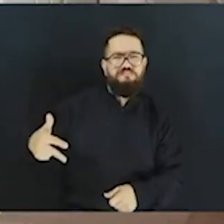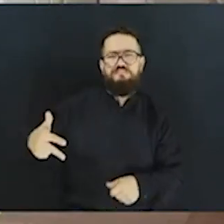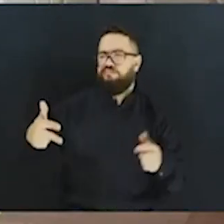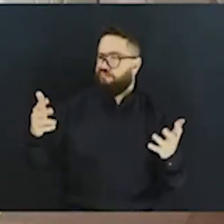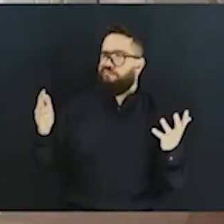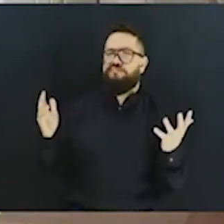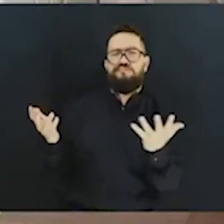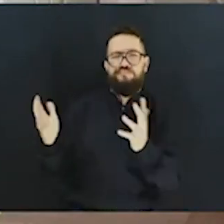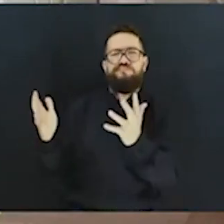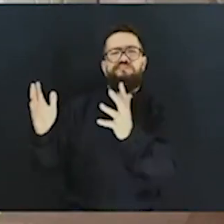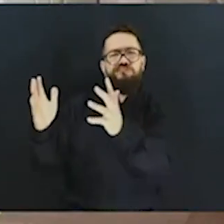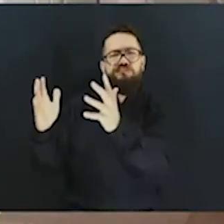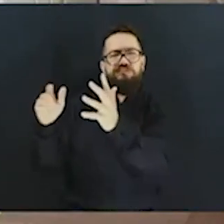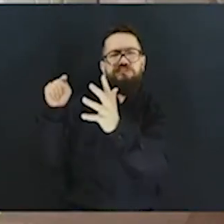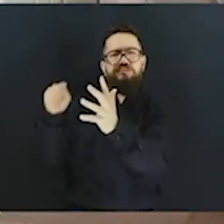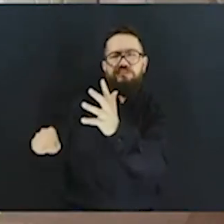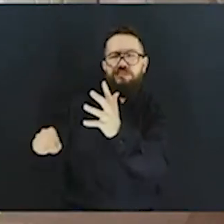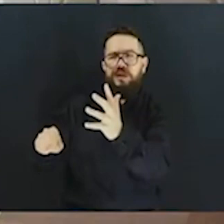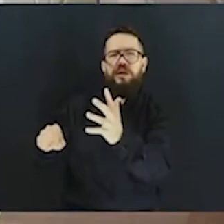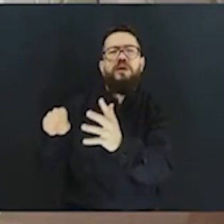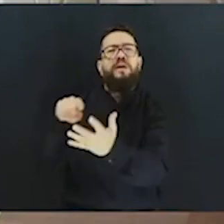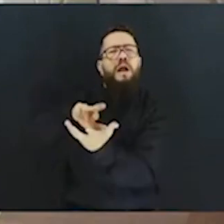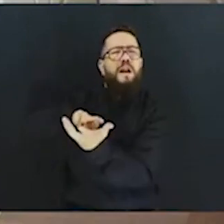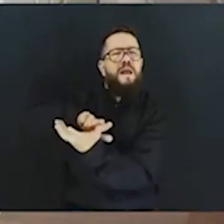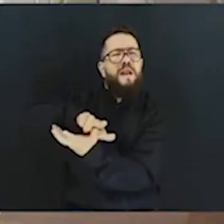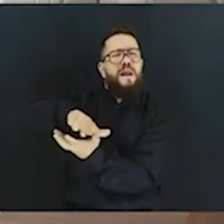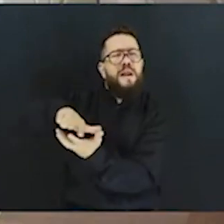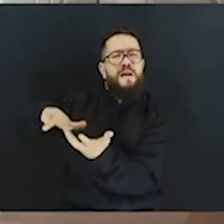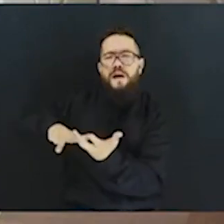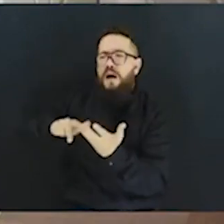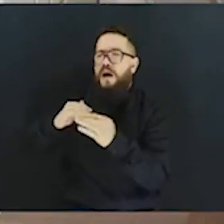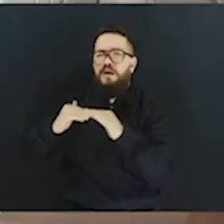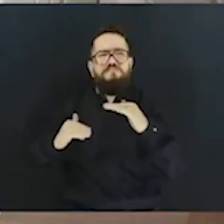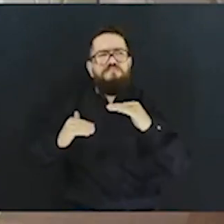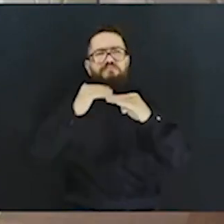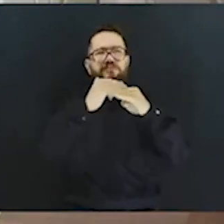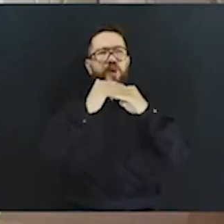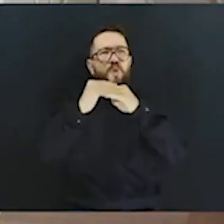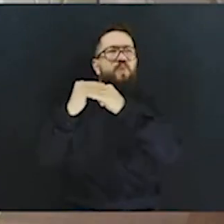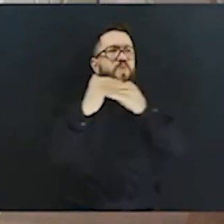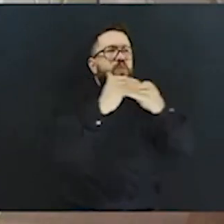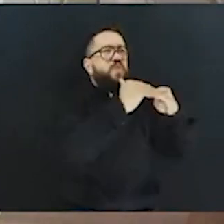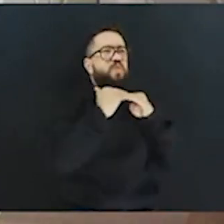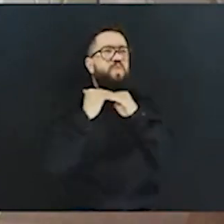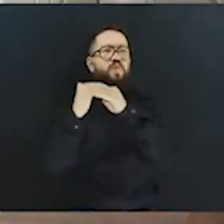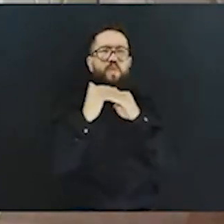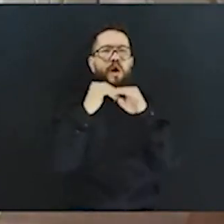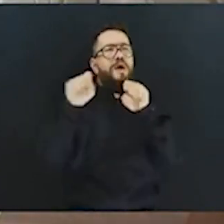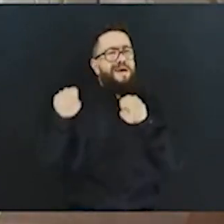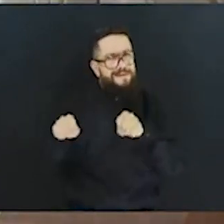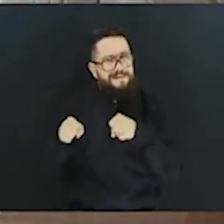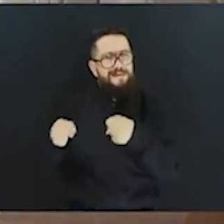a diversidade, promovendo a igualdade, defendendo principalmente a liberdade de expressão.